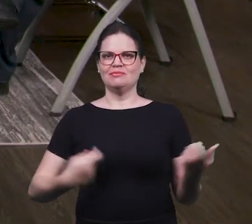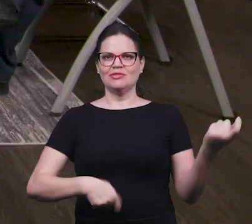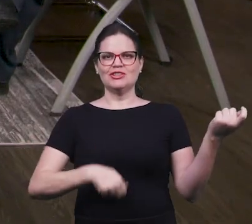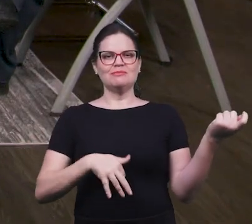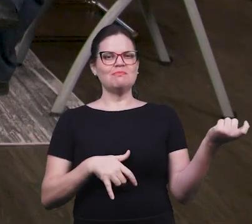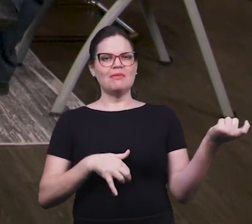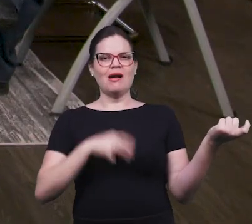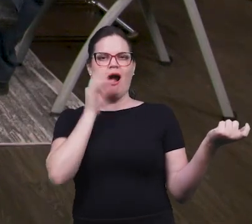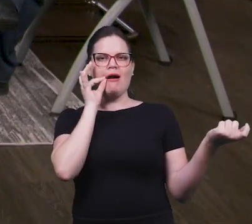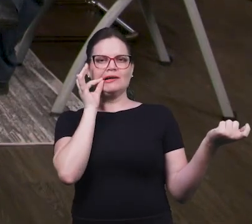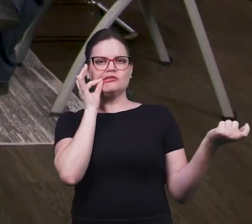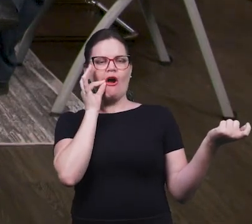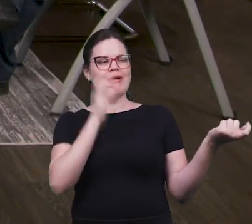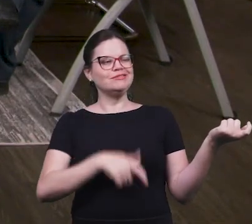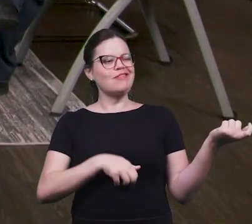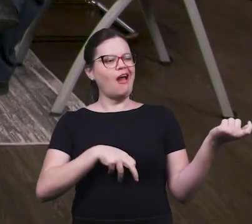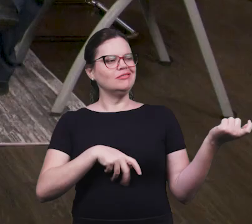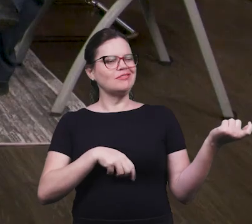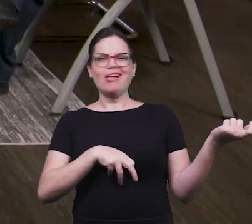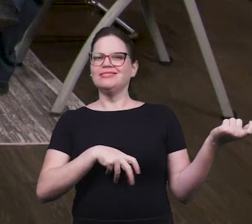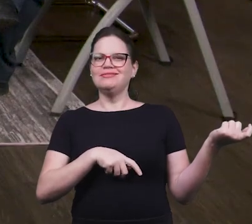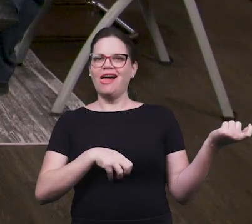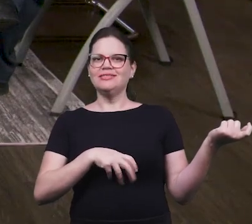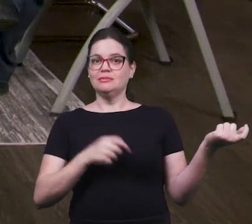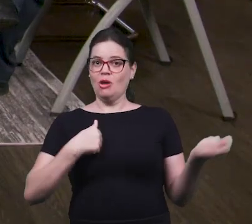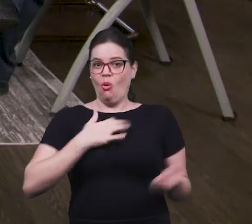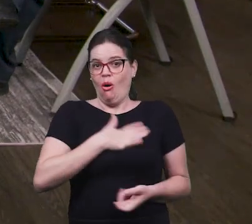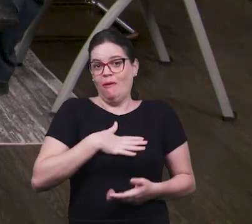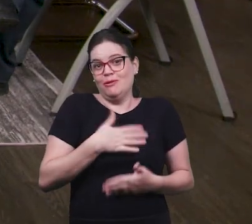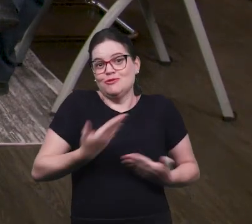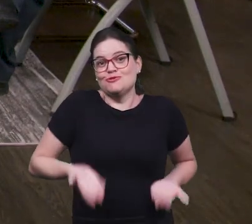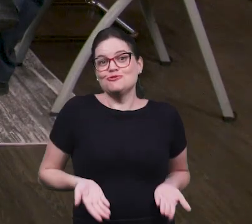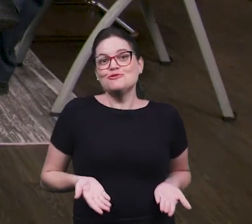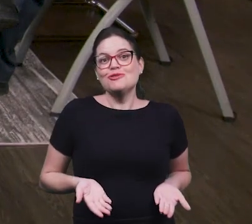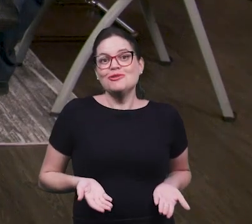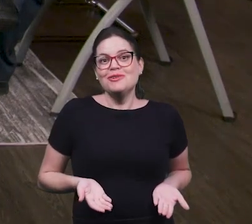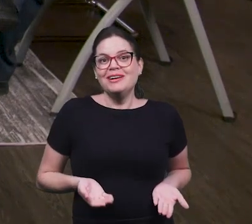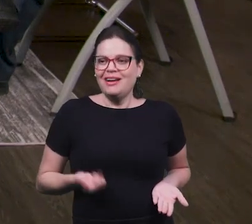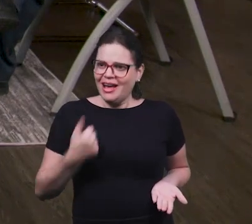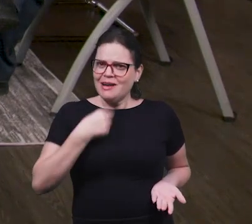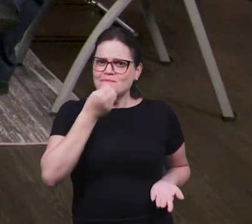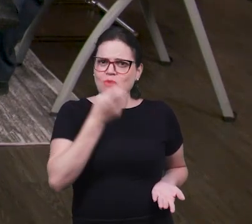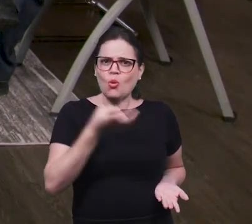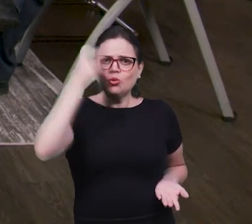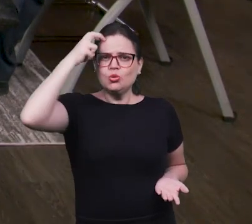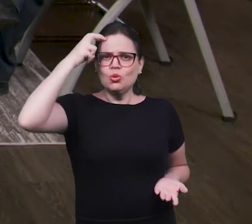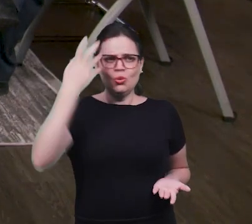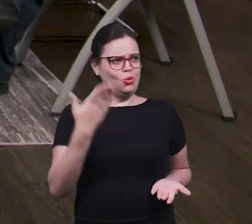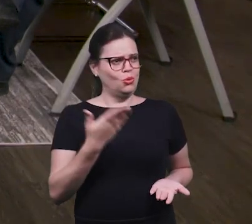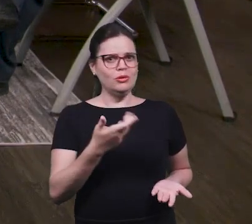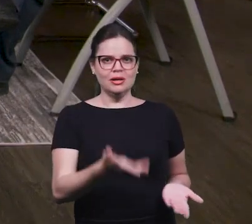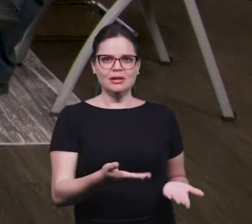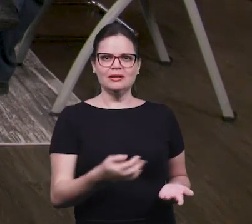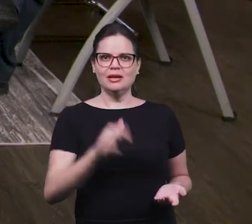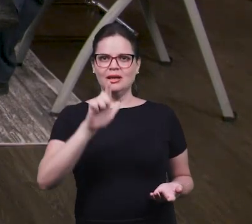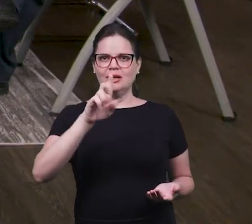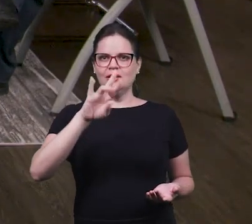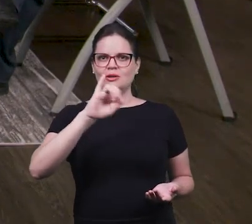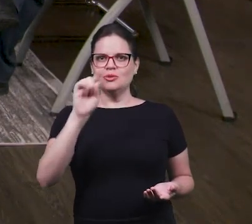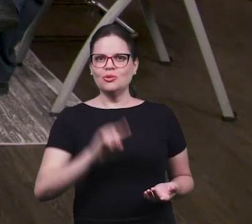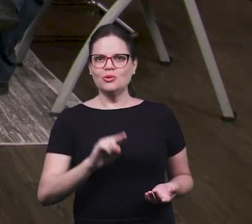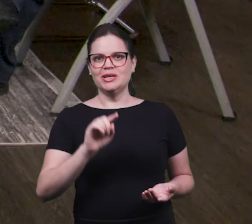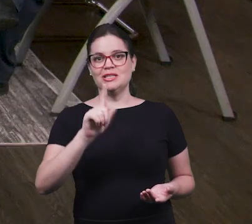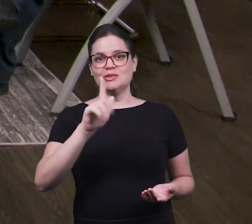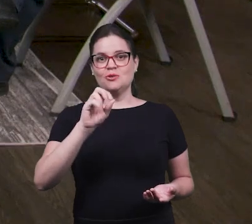Caipira. Eu gosto muito. Eu gosto. São até puras, né? Luiz Gonzaga, não é? Gonzaga. As músicas de